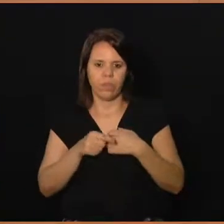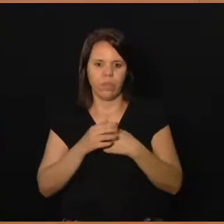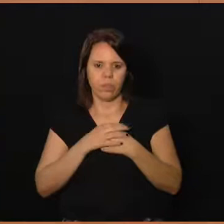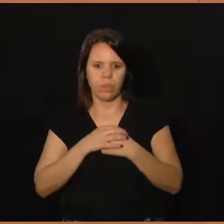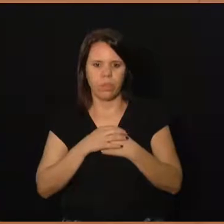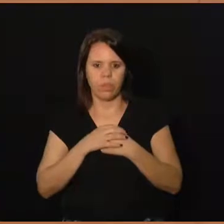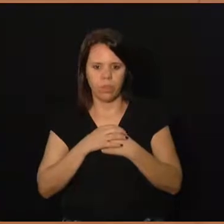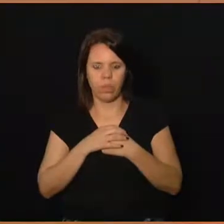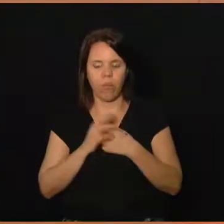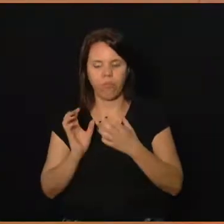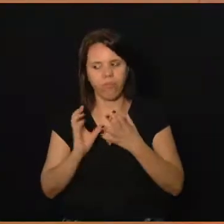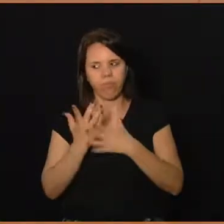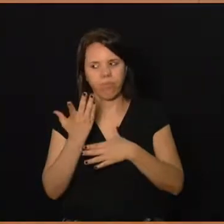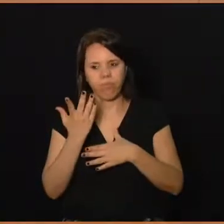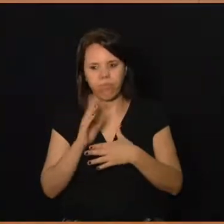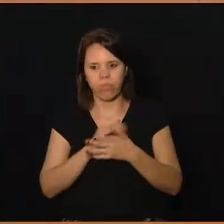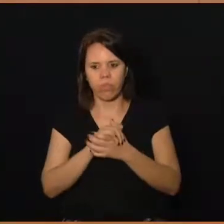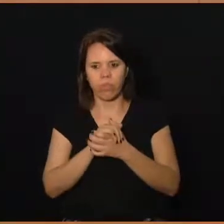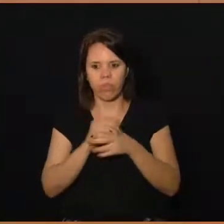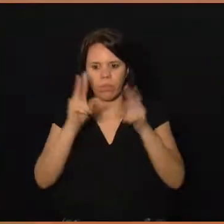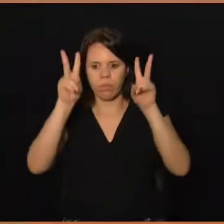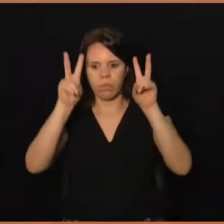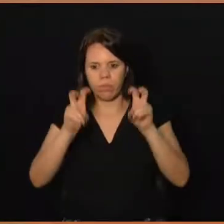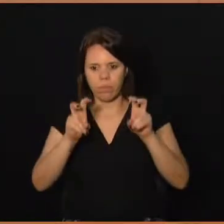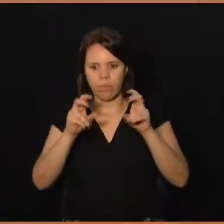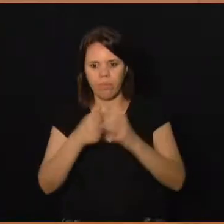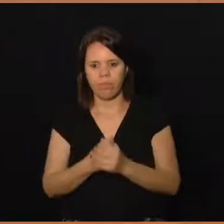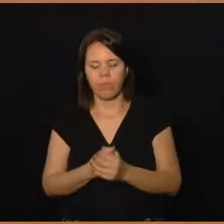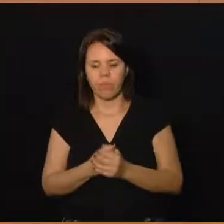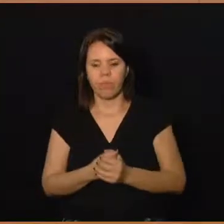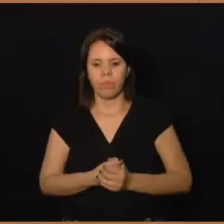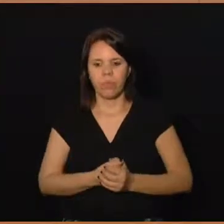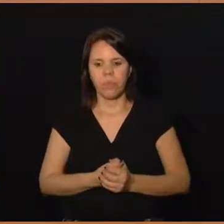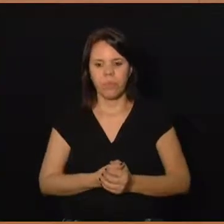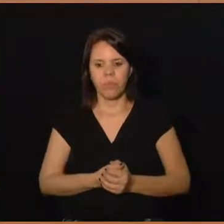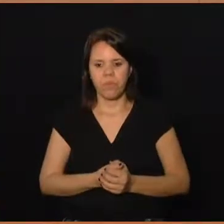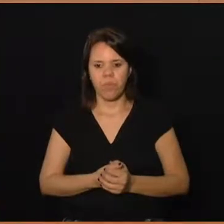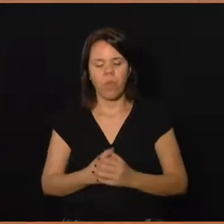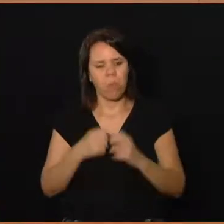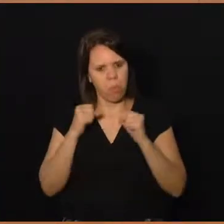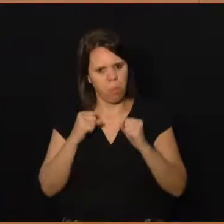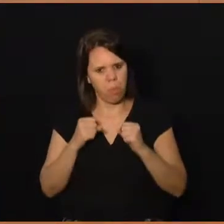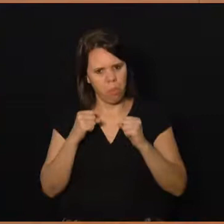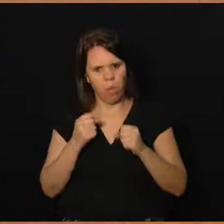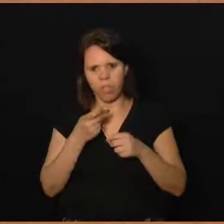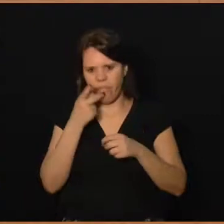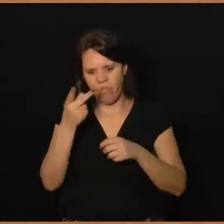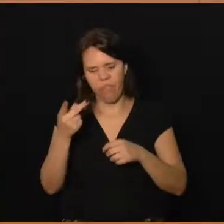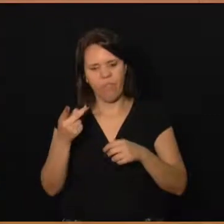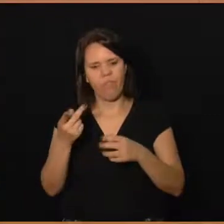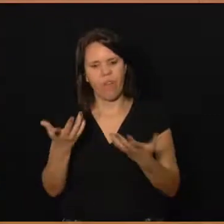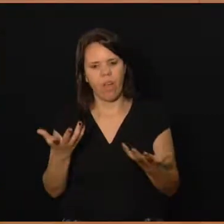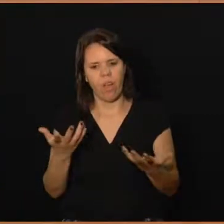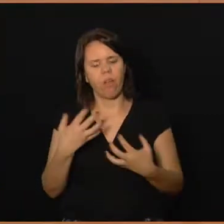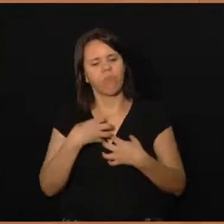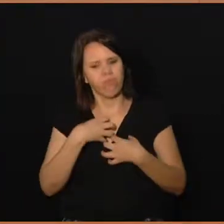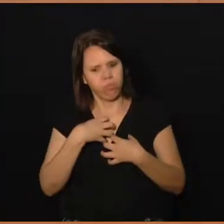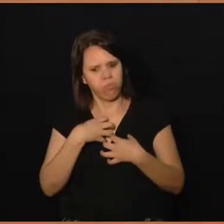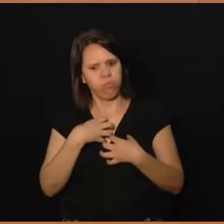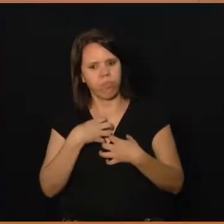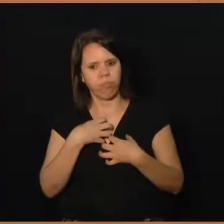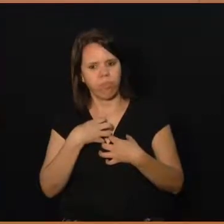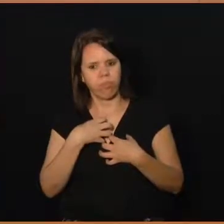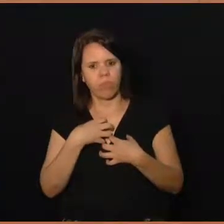e ocorreu desse tema. E um tema que eu posso falar aqui com toda a propriedade, que foi o